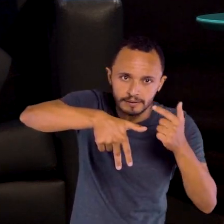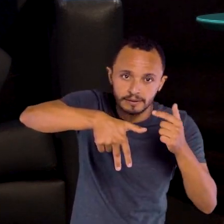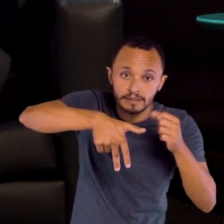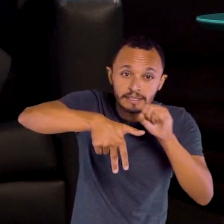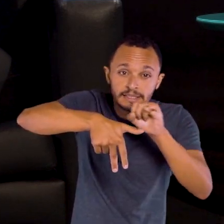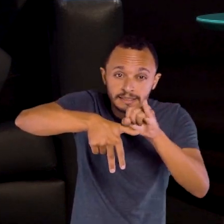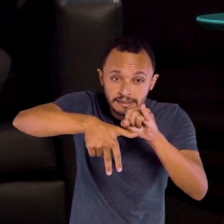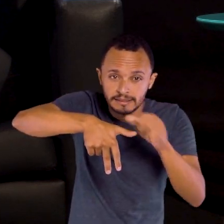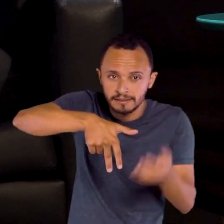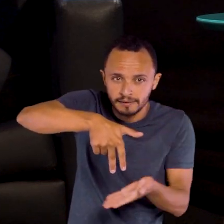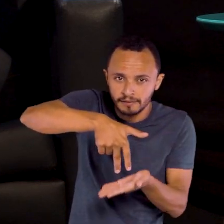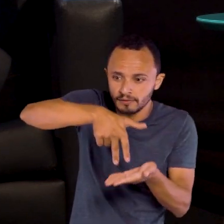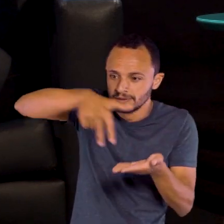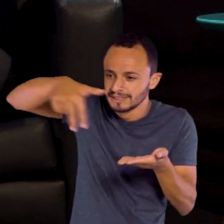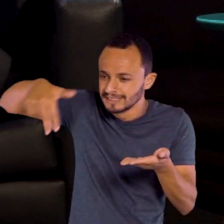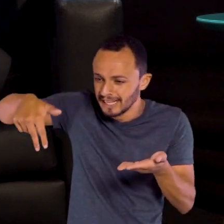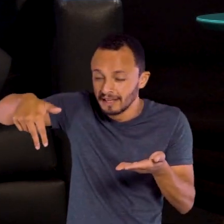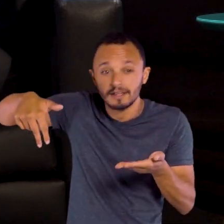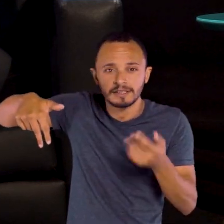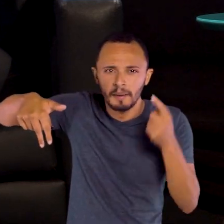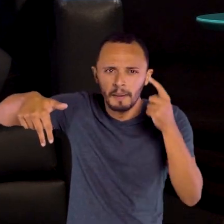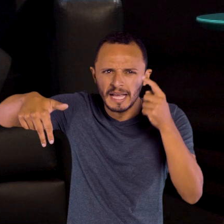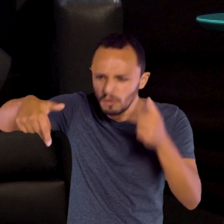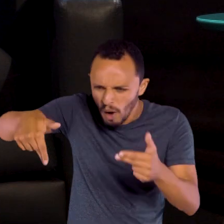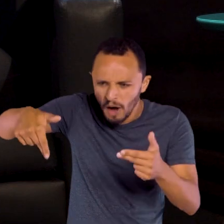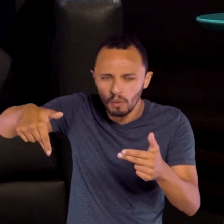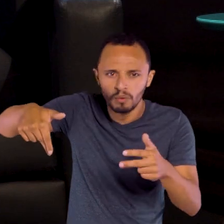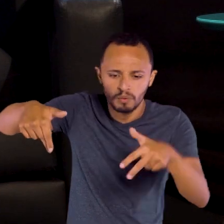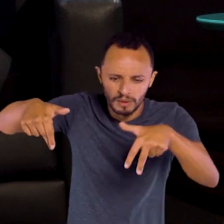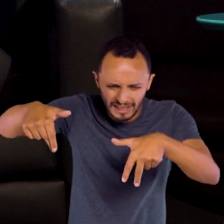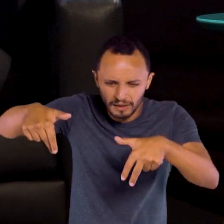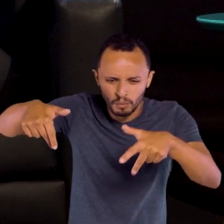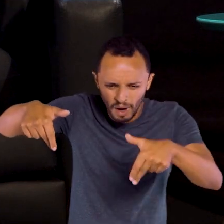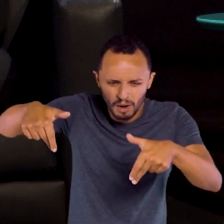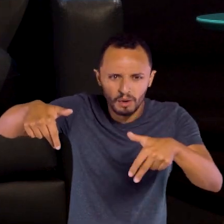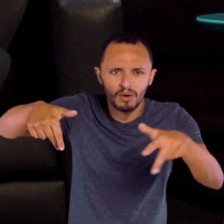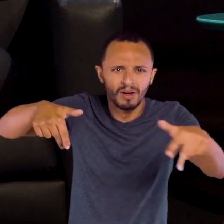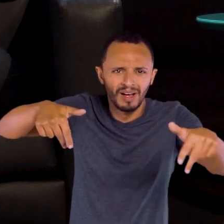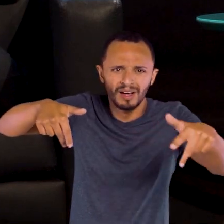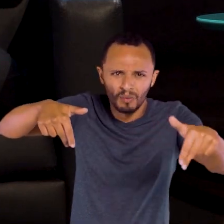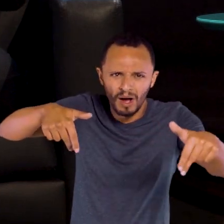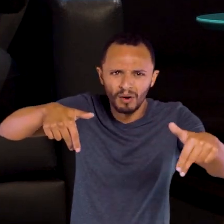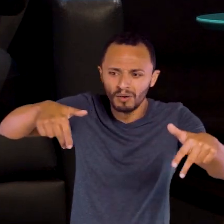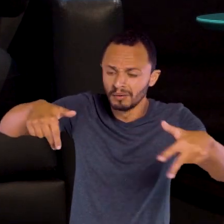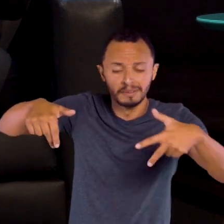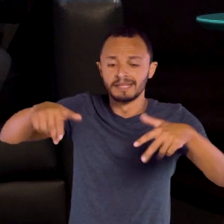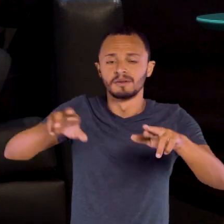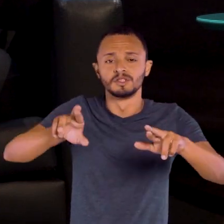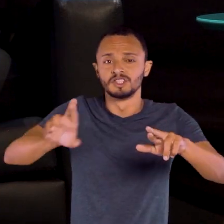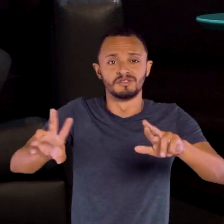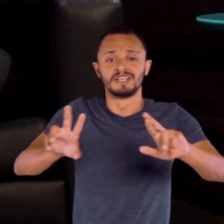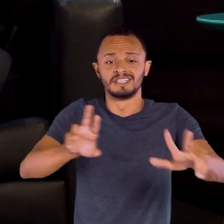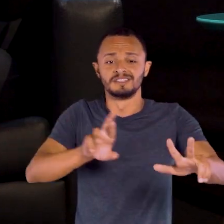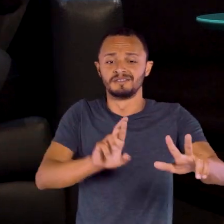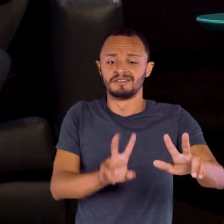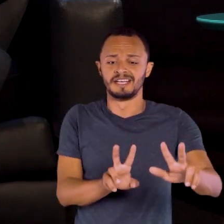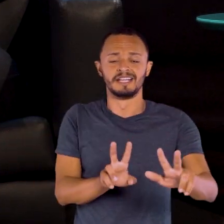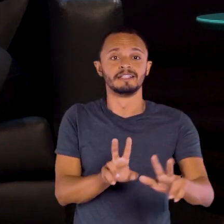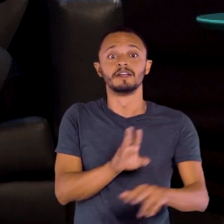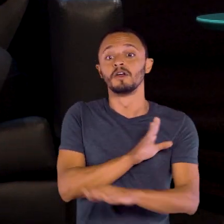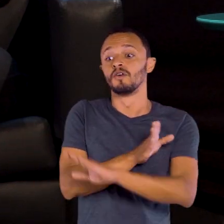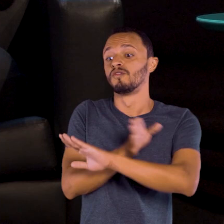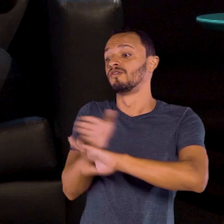você pisa naquele lugar do mesmo jeito. Mas nunca mais, né? Eu nunca mais fui à zona portuária do mesmo jeito. Eu nunca mais